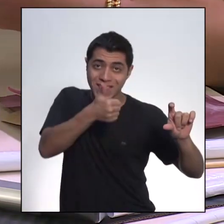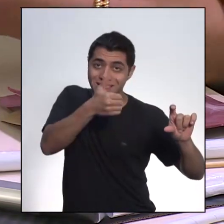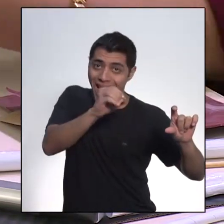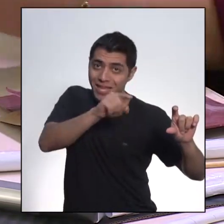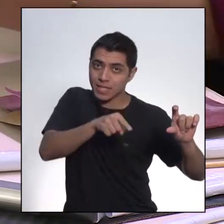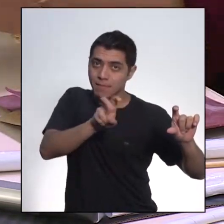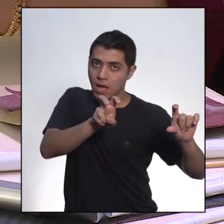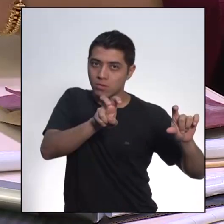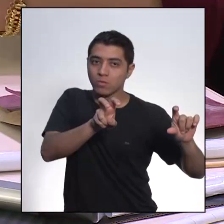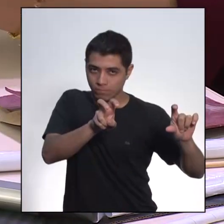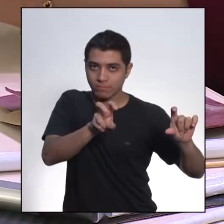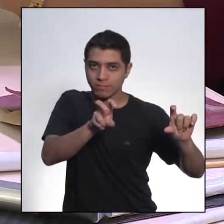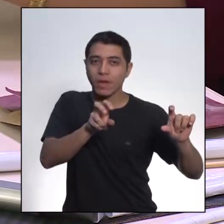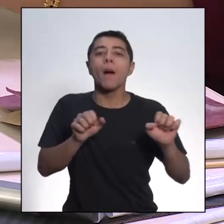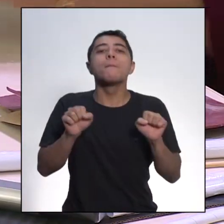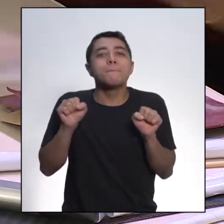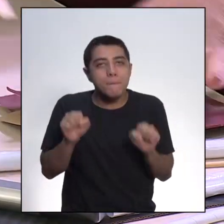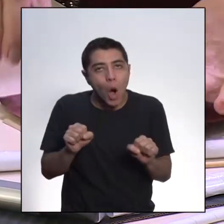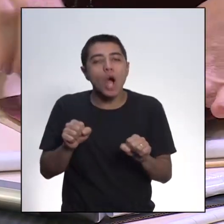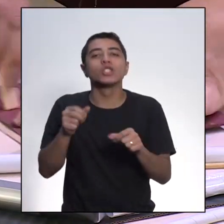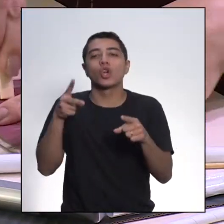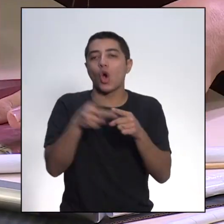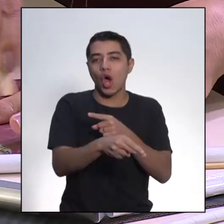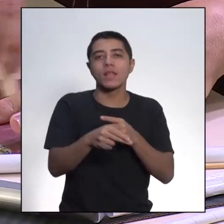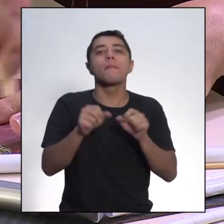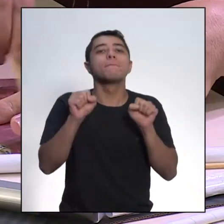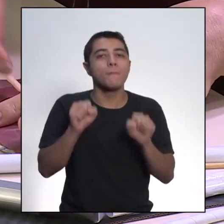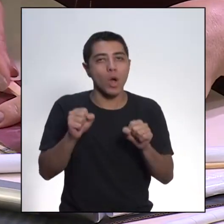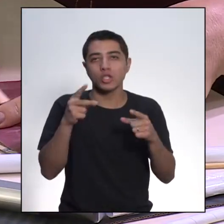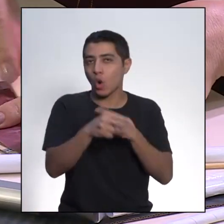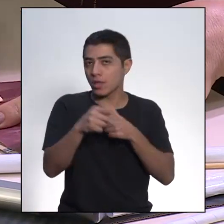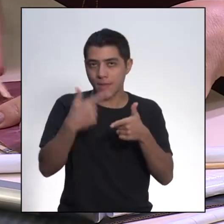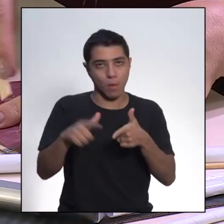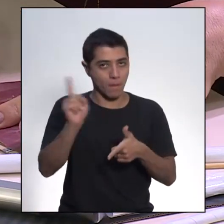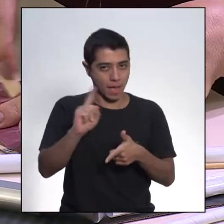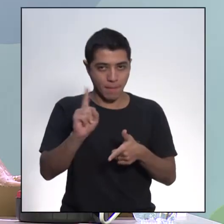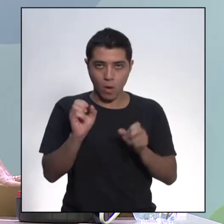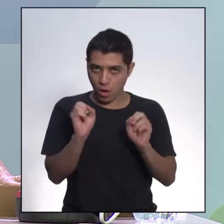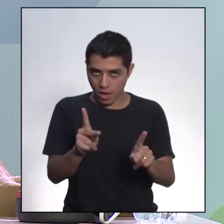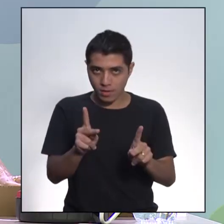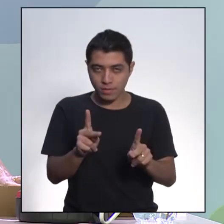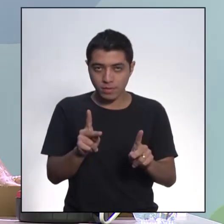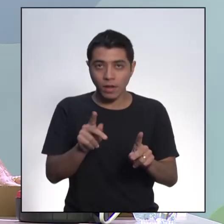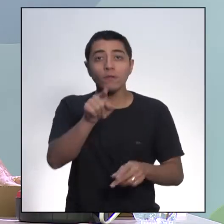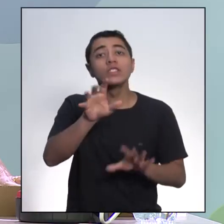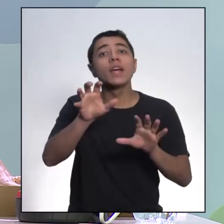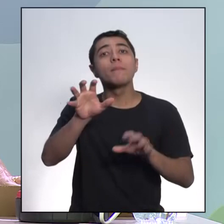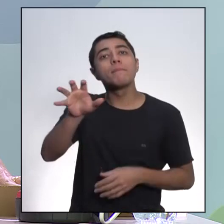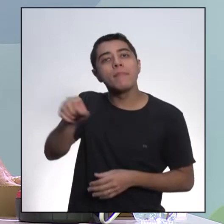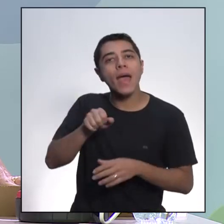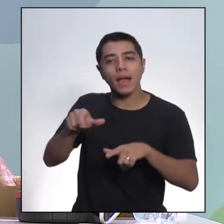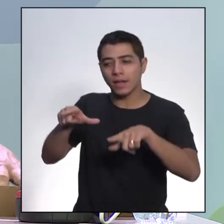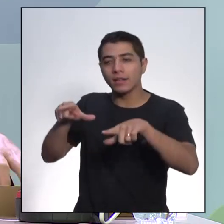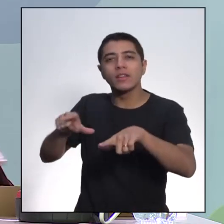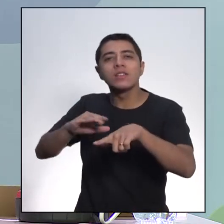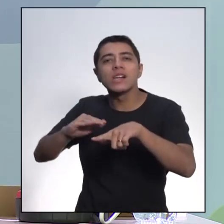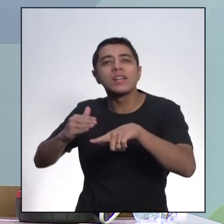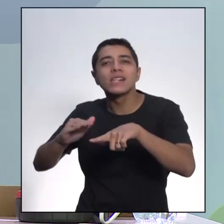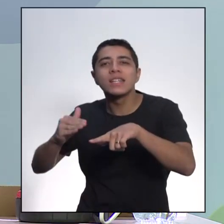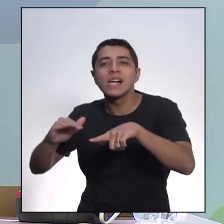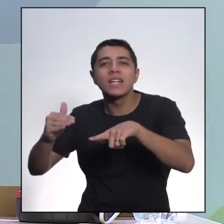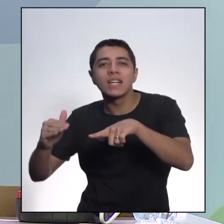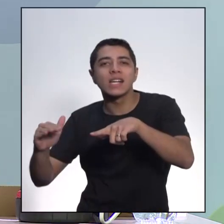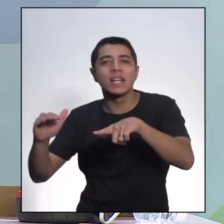Sugiro que, se por acaso ficar alguma rebarbinha aqui, ó, você pode usar uma lixa para tirar essas, para ele ficar bem retinho,